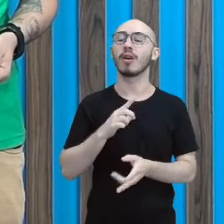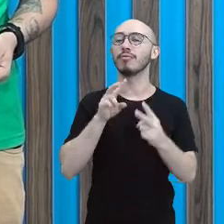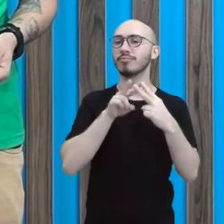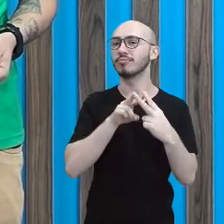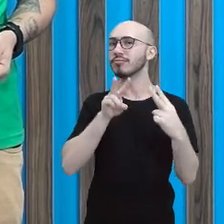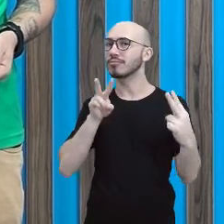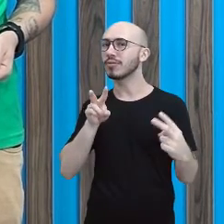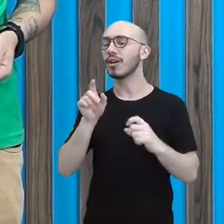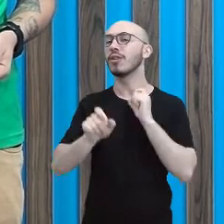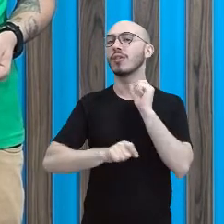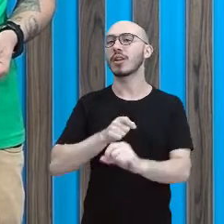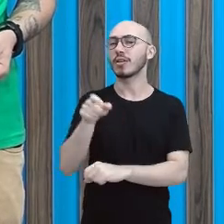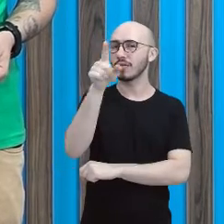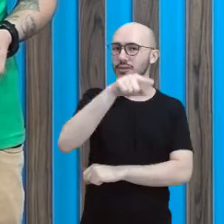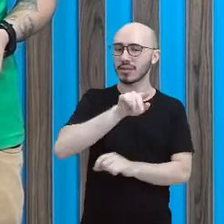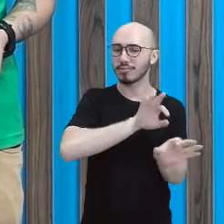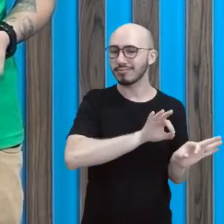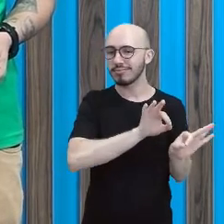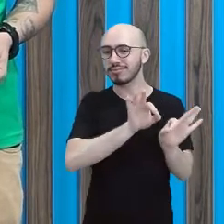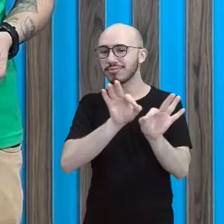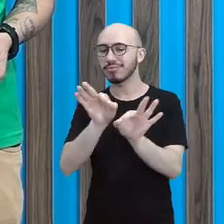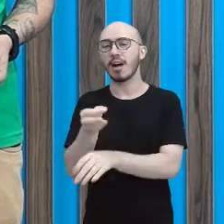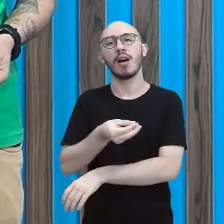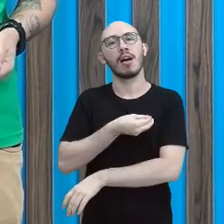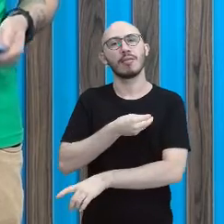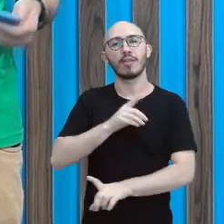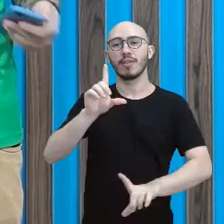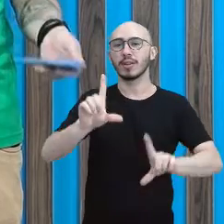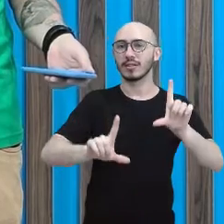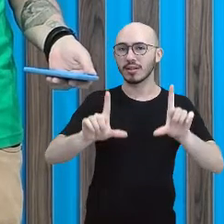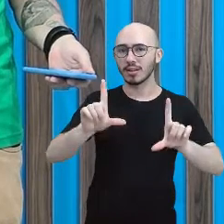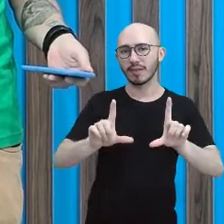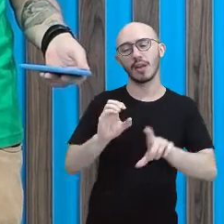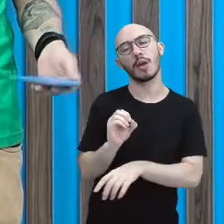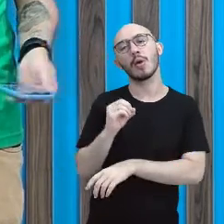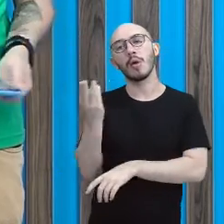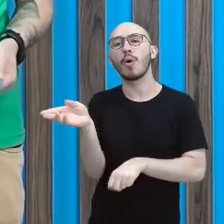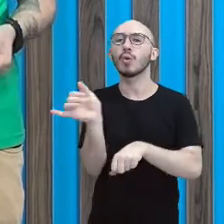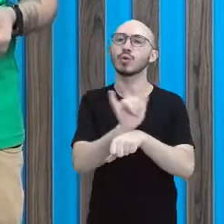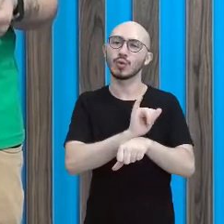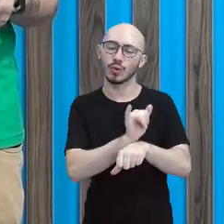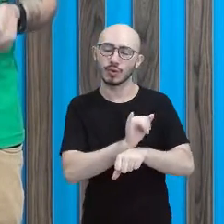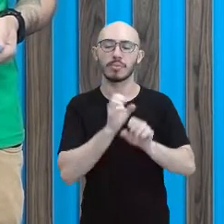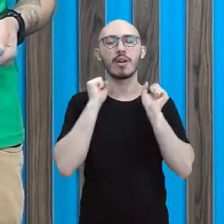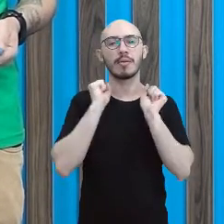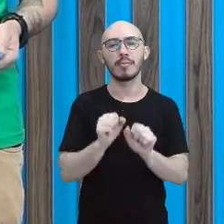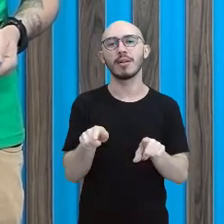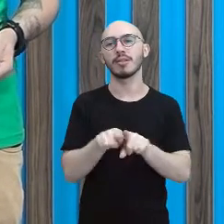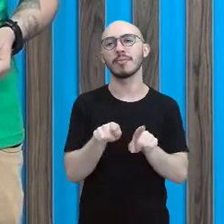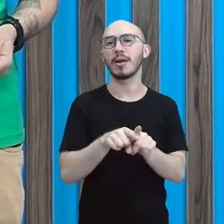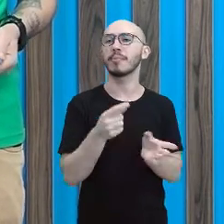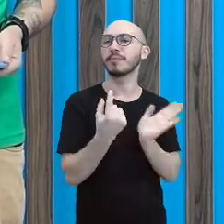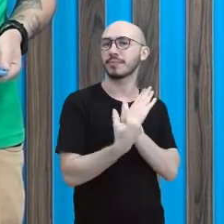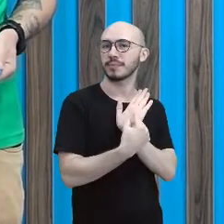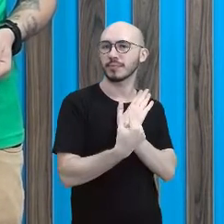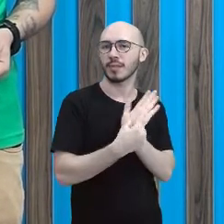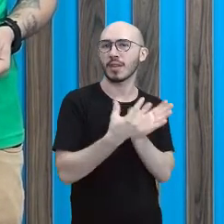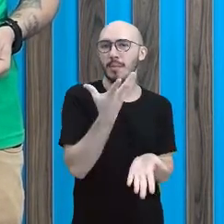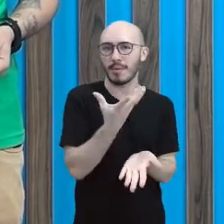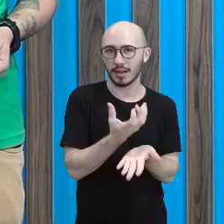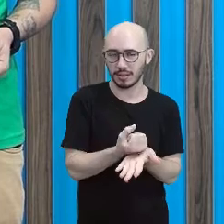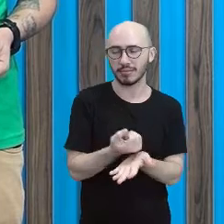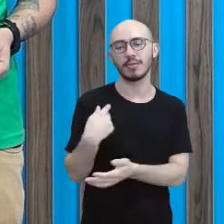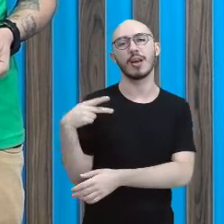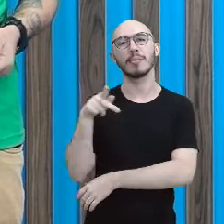digital, onde se você está assistindo ao vivo agora pela TV, ou você está vendo pelo YouTube, você pode baixar nosso aplicativo. Daqui a pouco